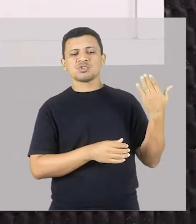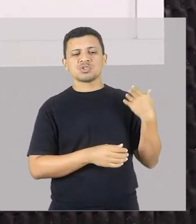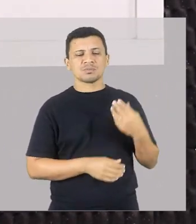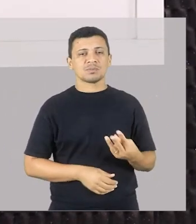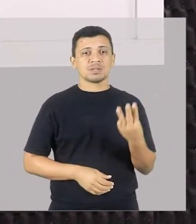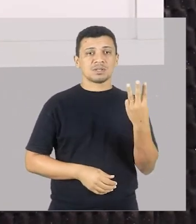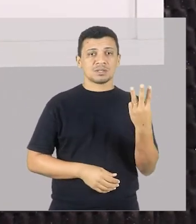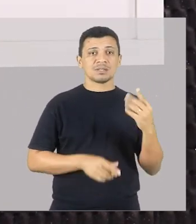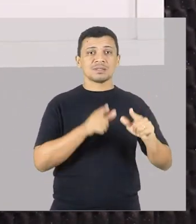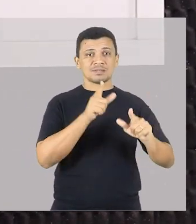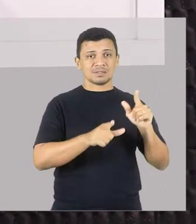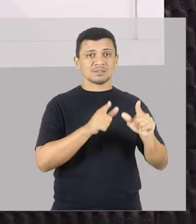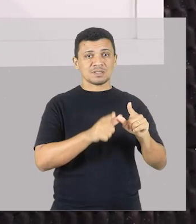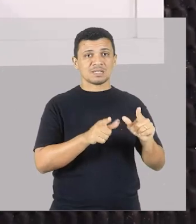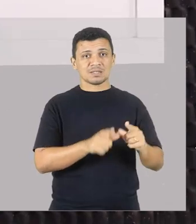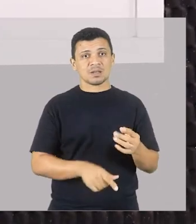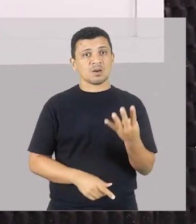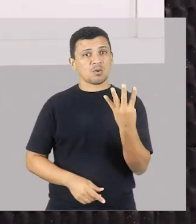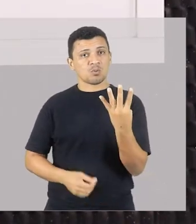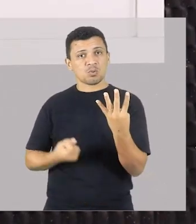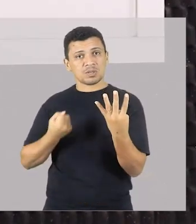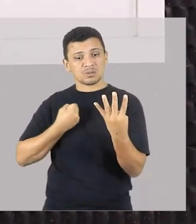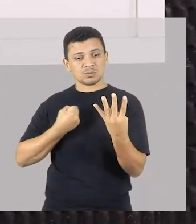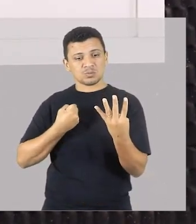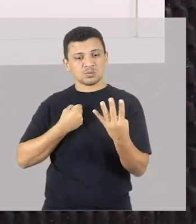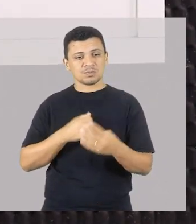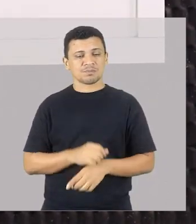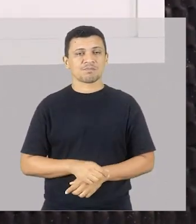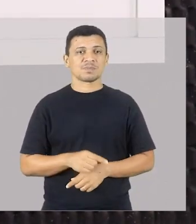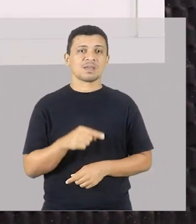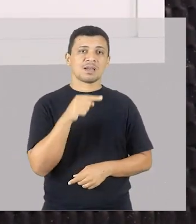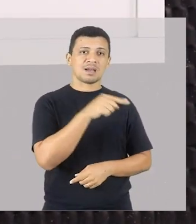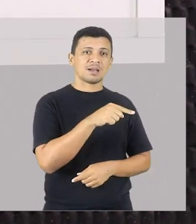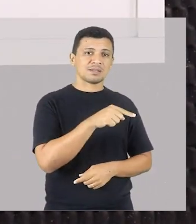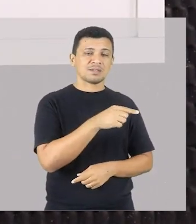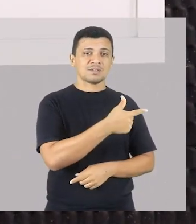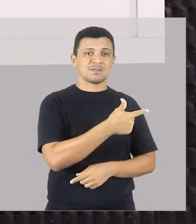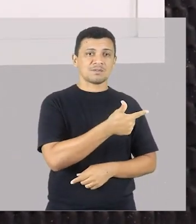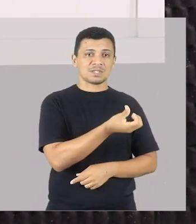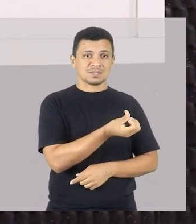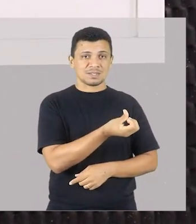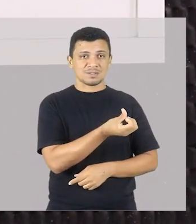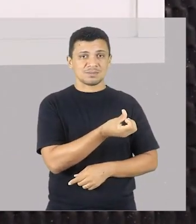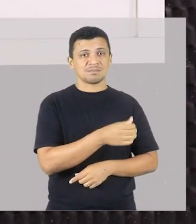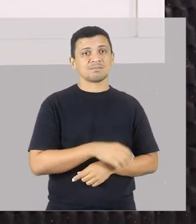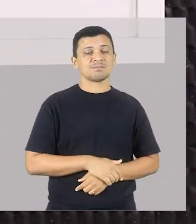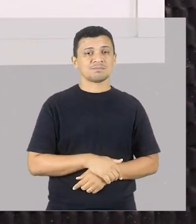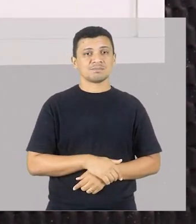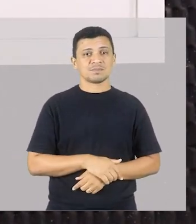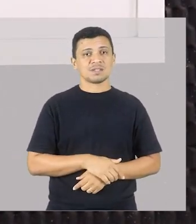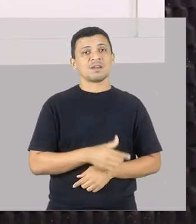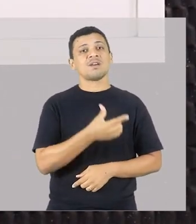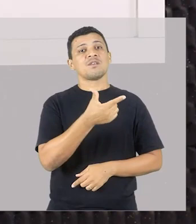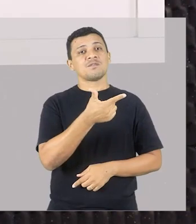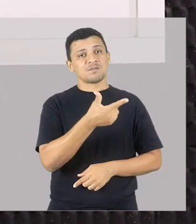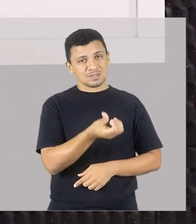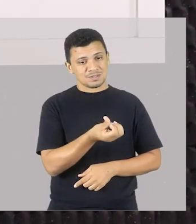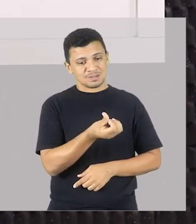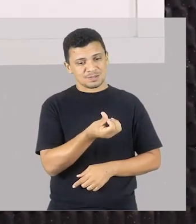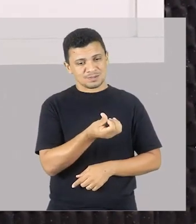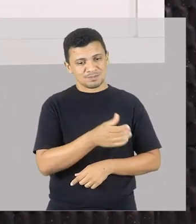e 4 números. Então, na primeira aqui eu tenho 26 possibilidades. Aqui eu tenho